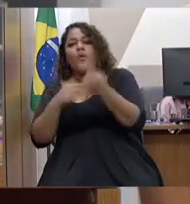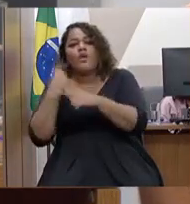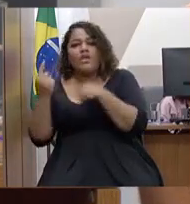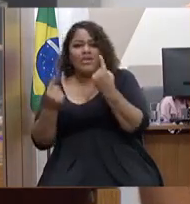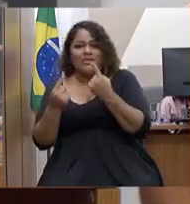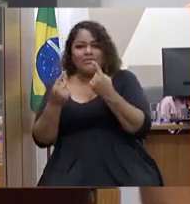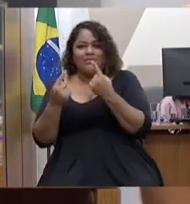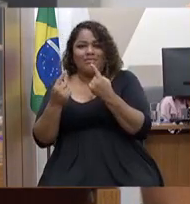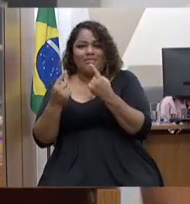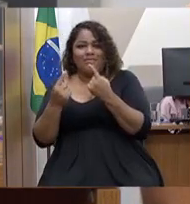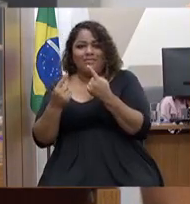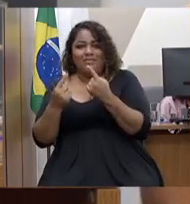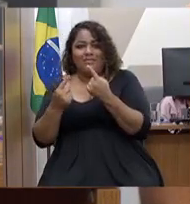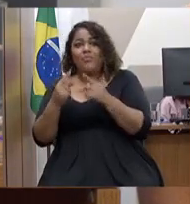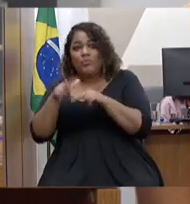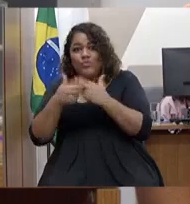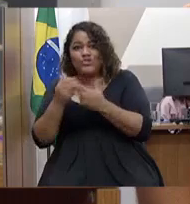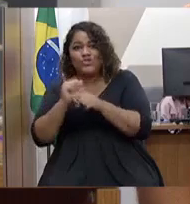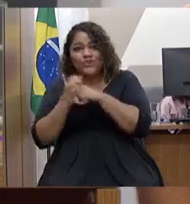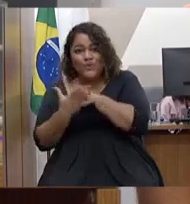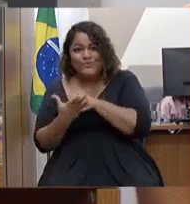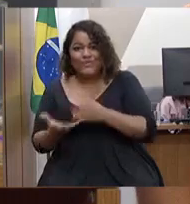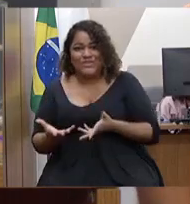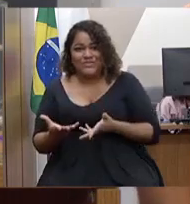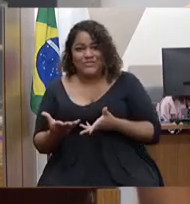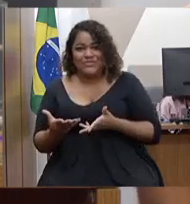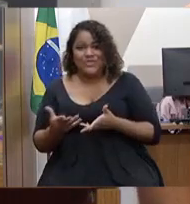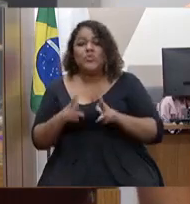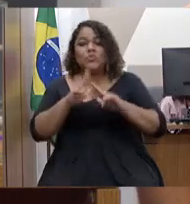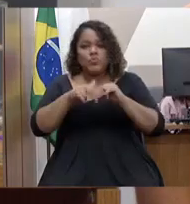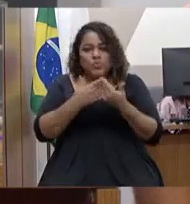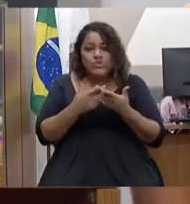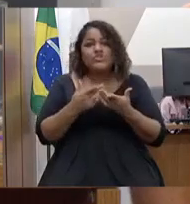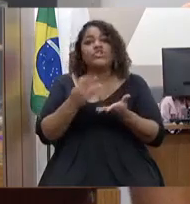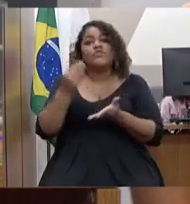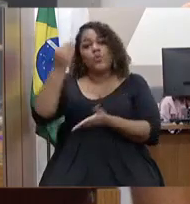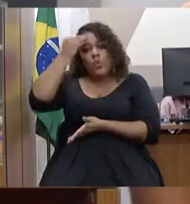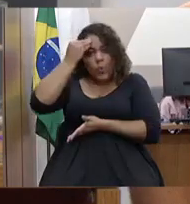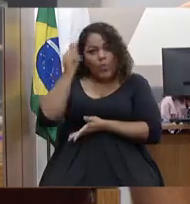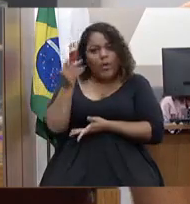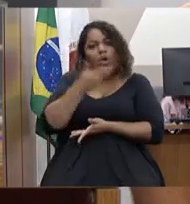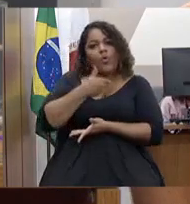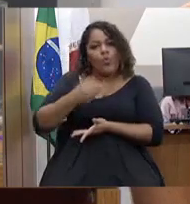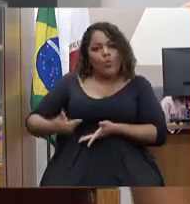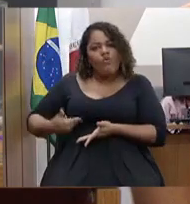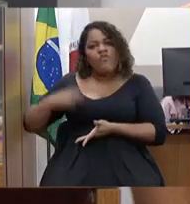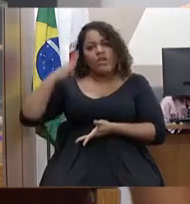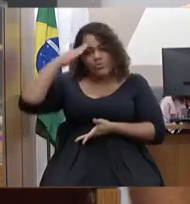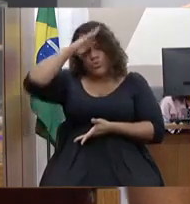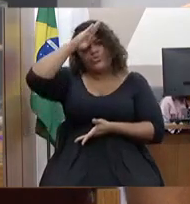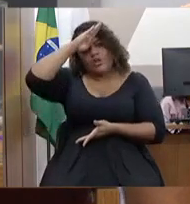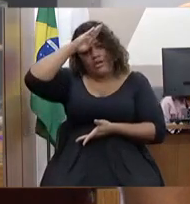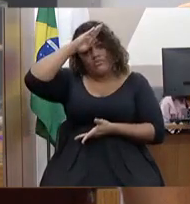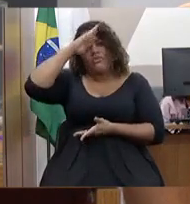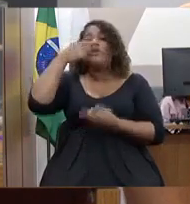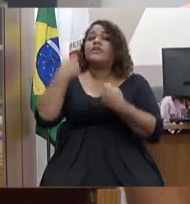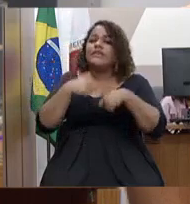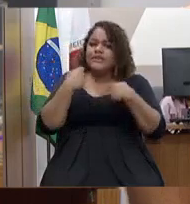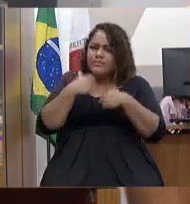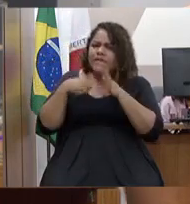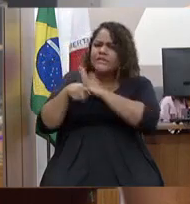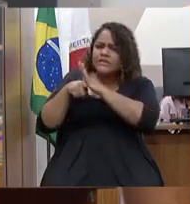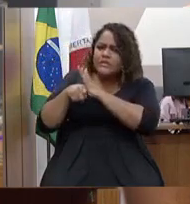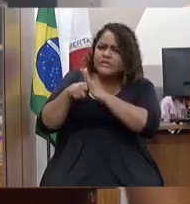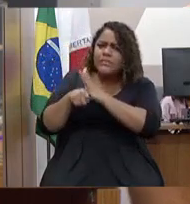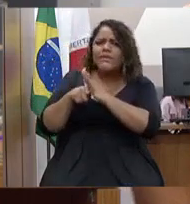bolsonaro que tem que ser apurada tem que ser apurado ele foi o principal